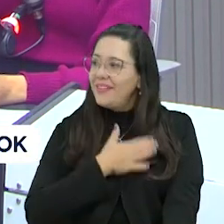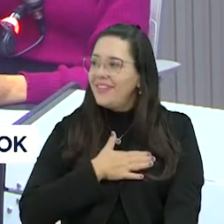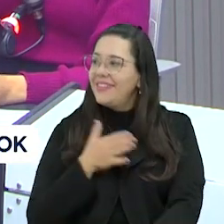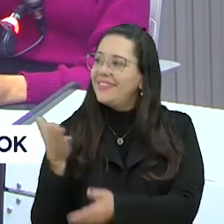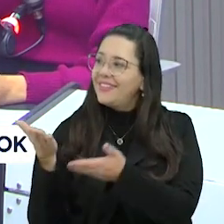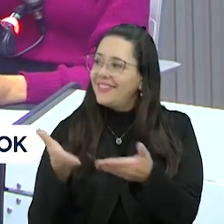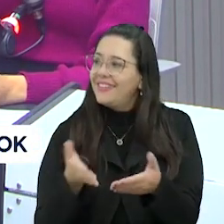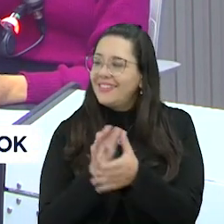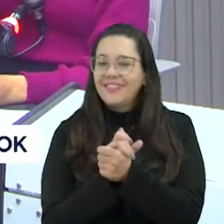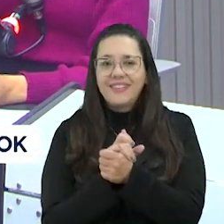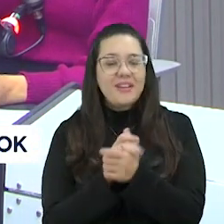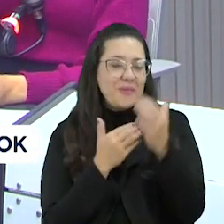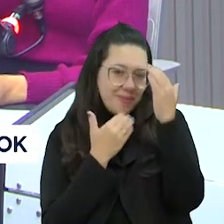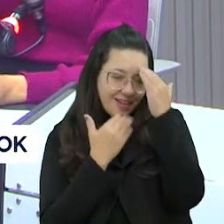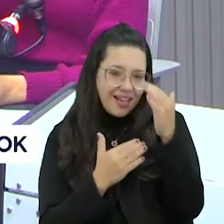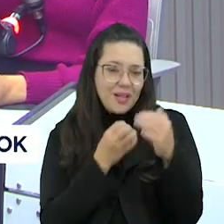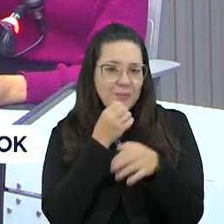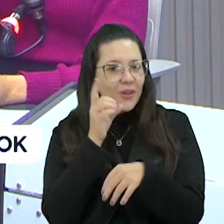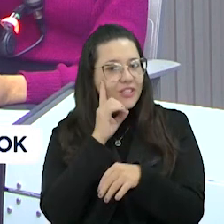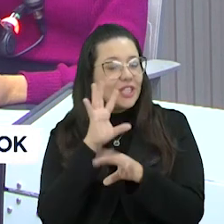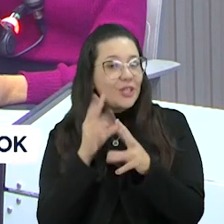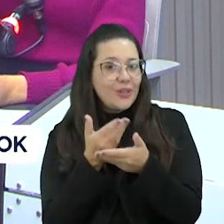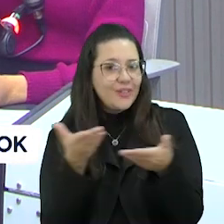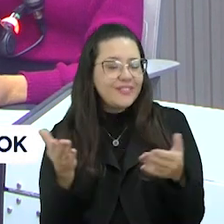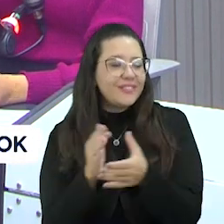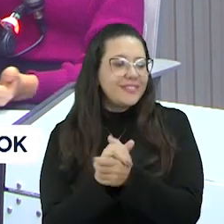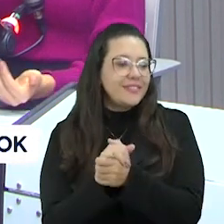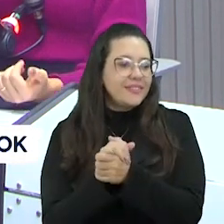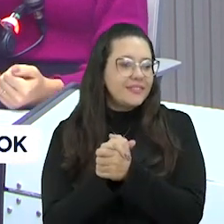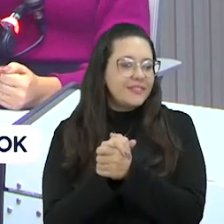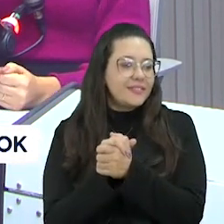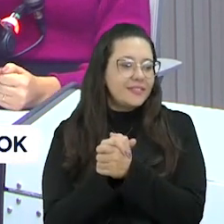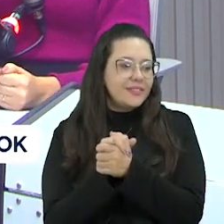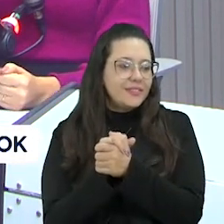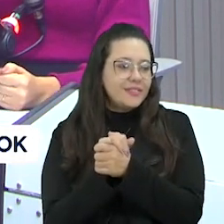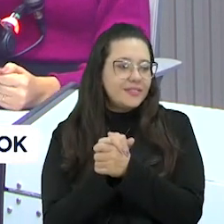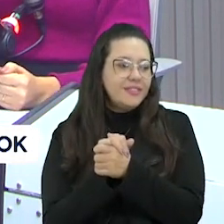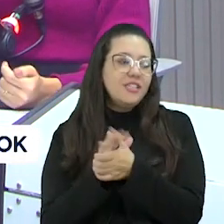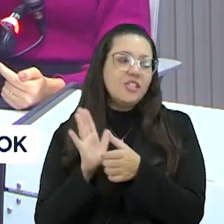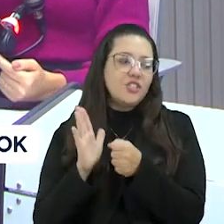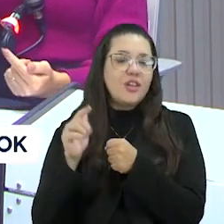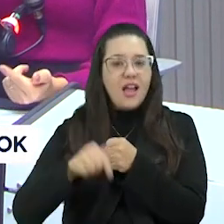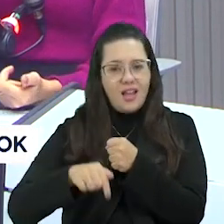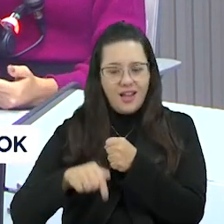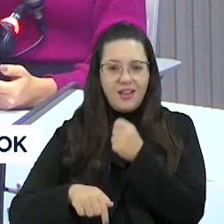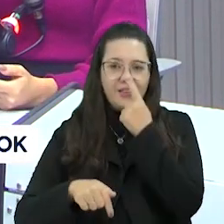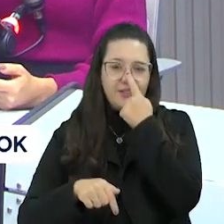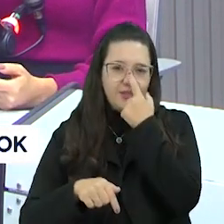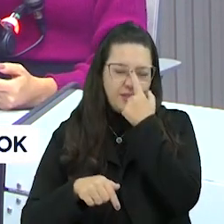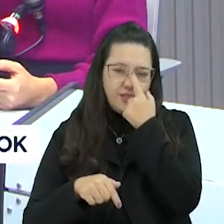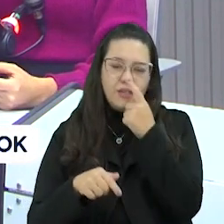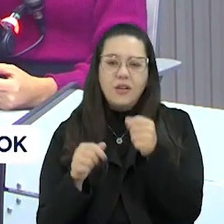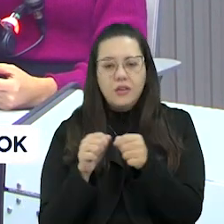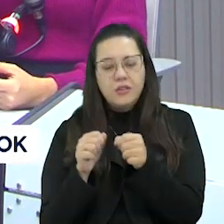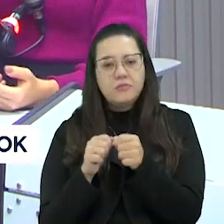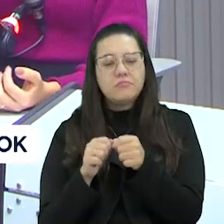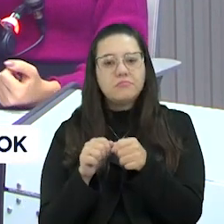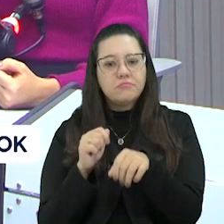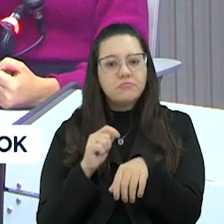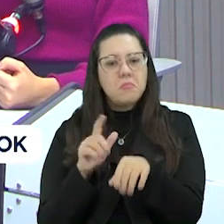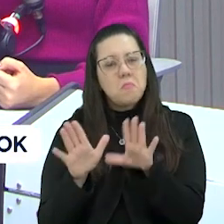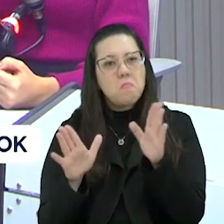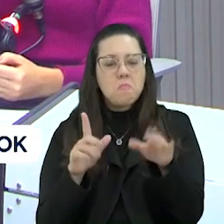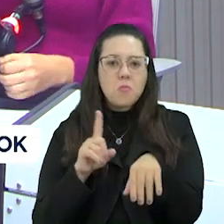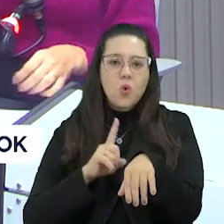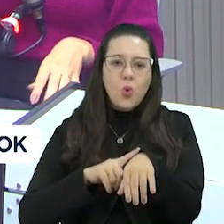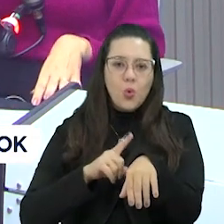dia. Obrigado, bom dia a todos que nos acompanham. Navarrete já foi o comandante aqui de Votuporanga, passou um tempo em Fernandópolis